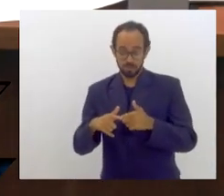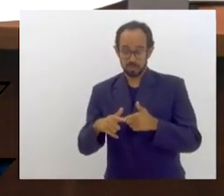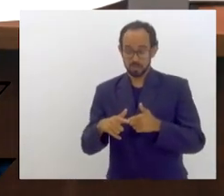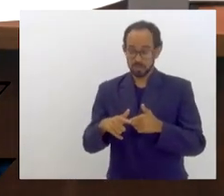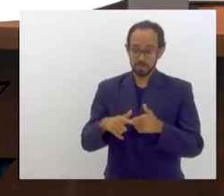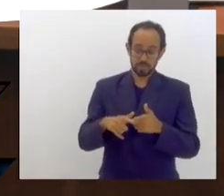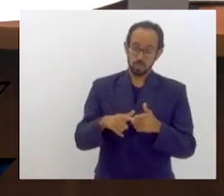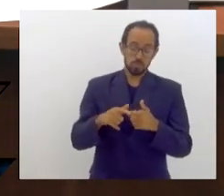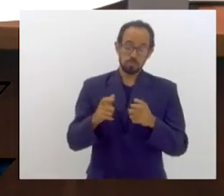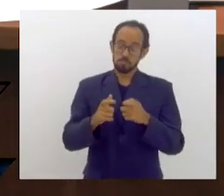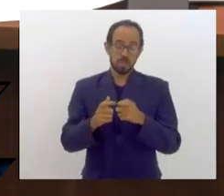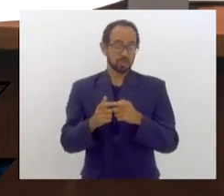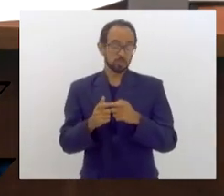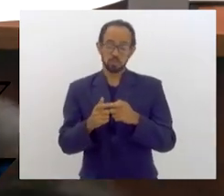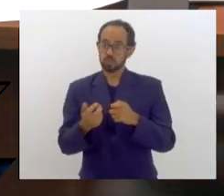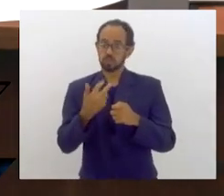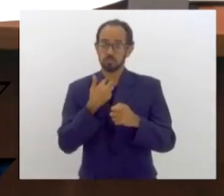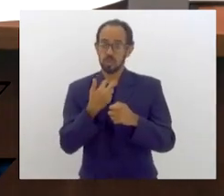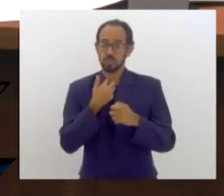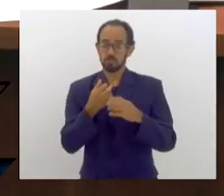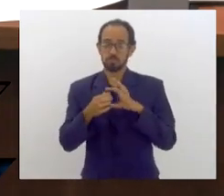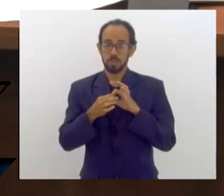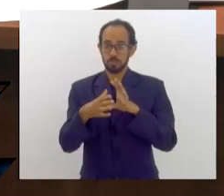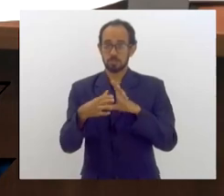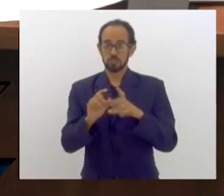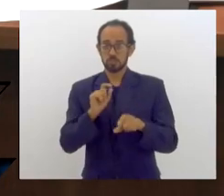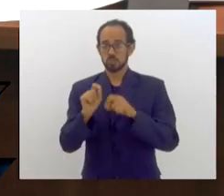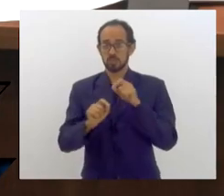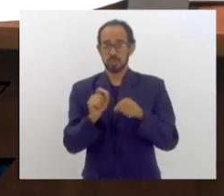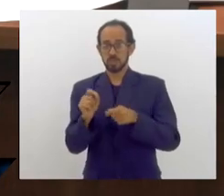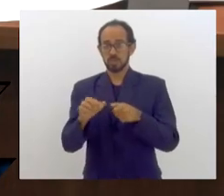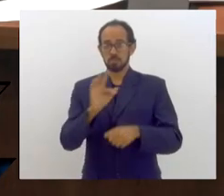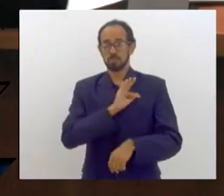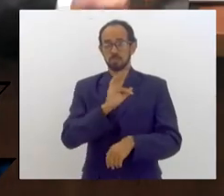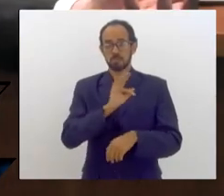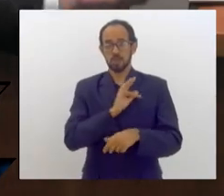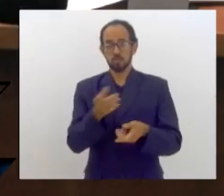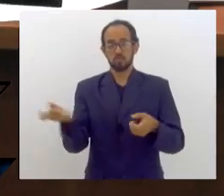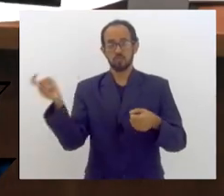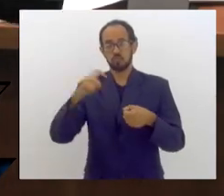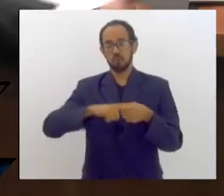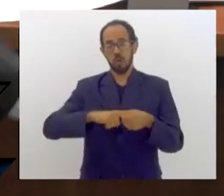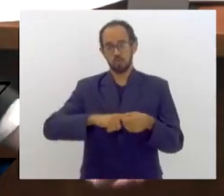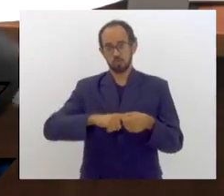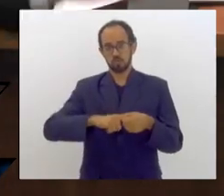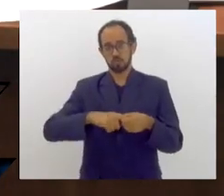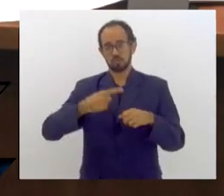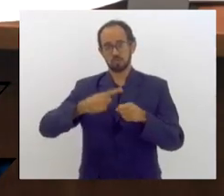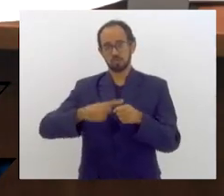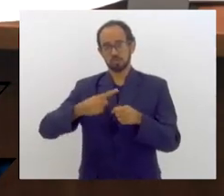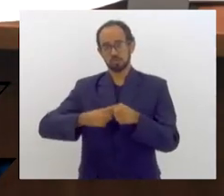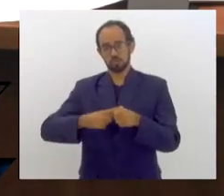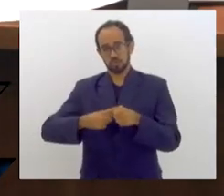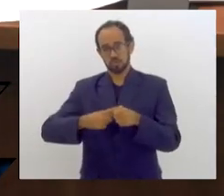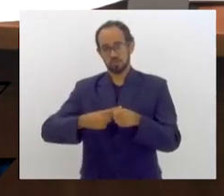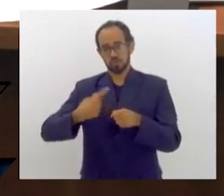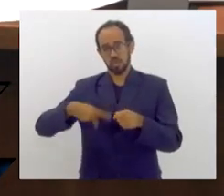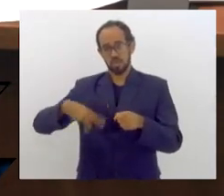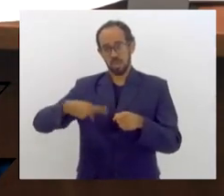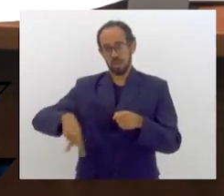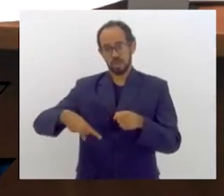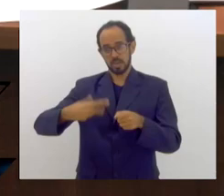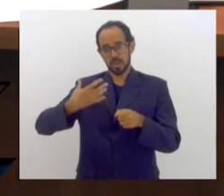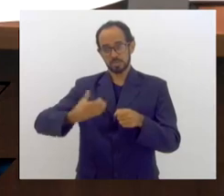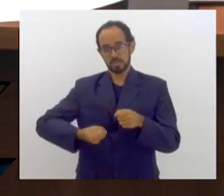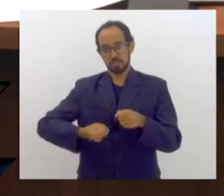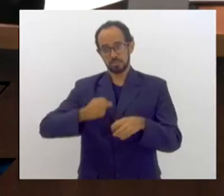o médico não possa permitir com que o policial volte ao município de origem e receba o mesmo tratamento,